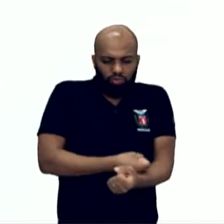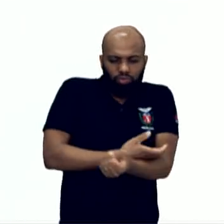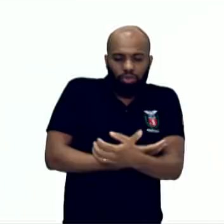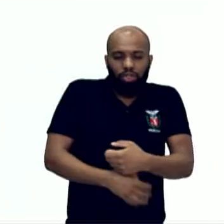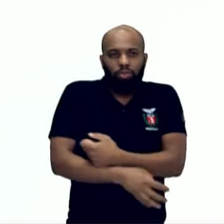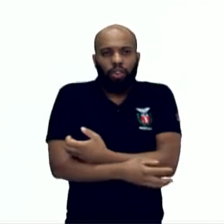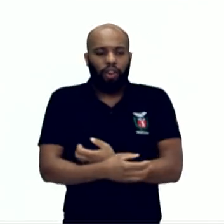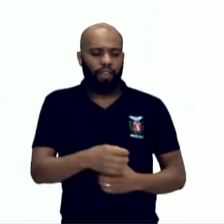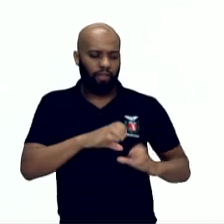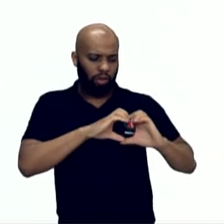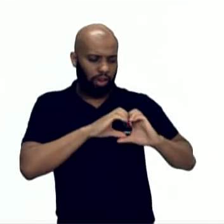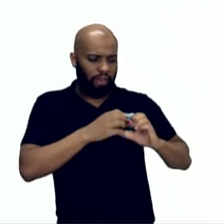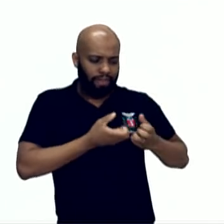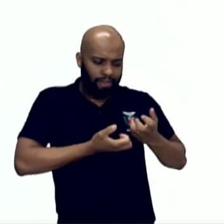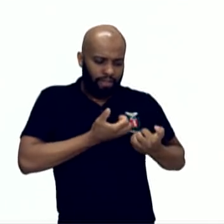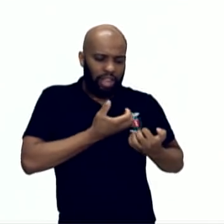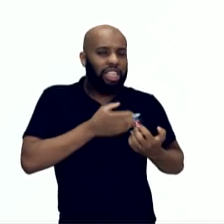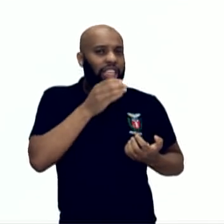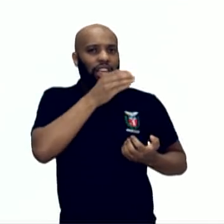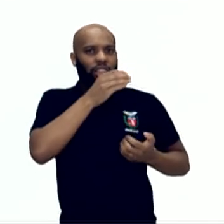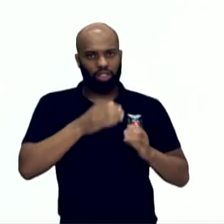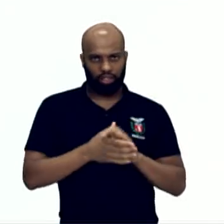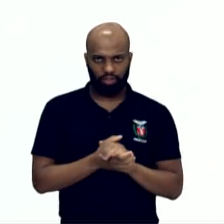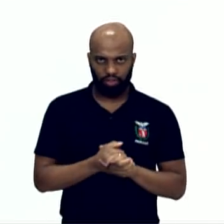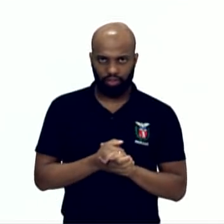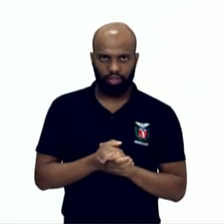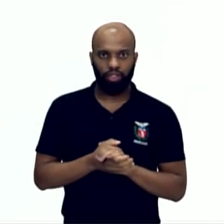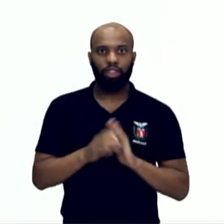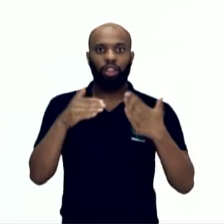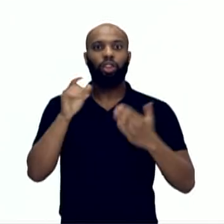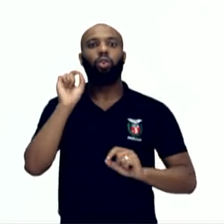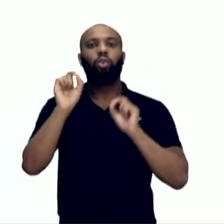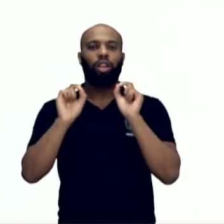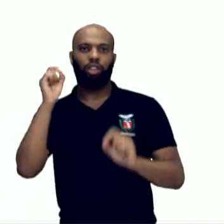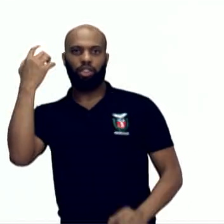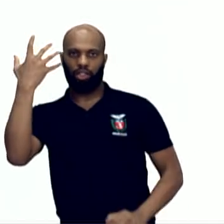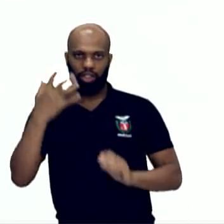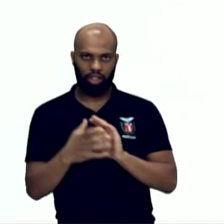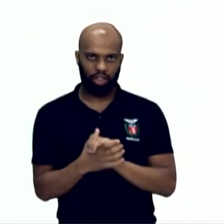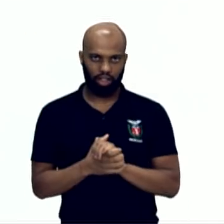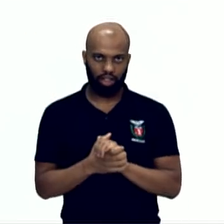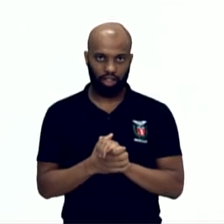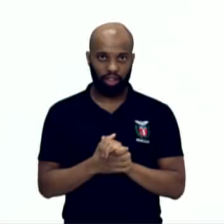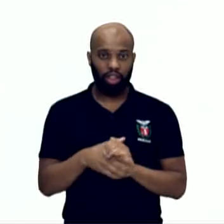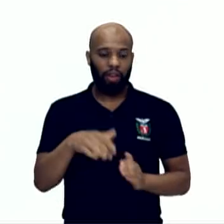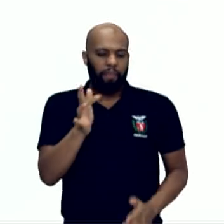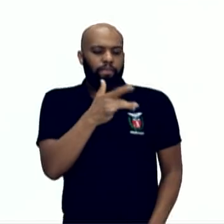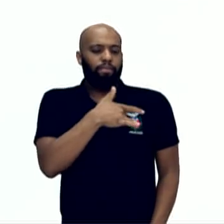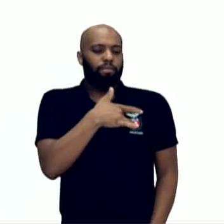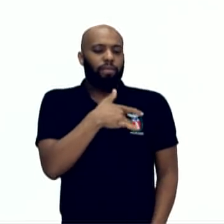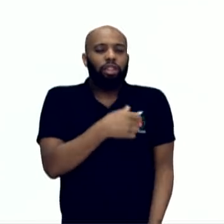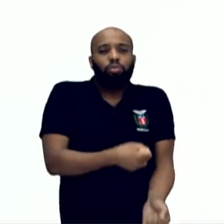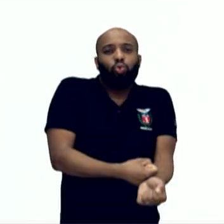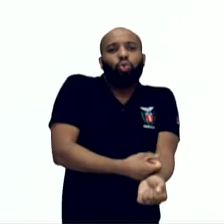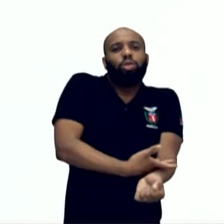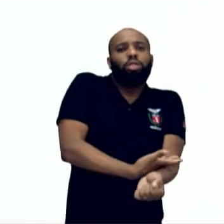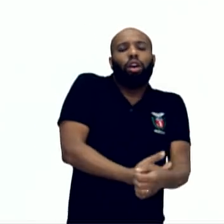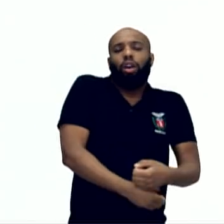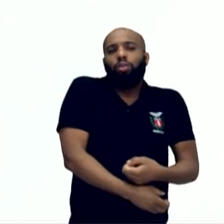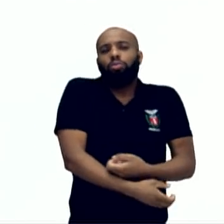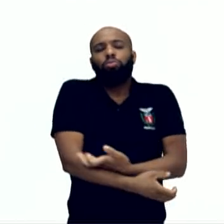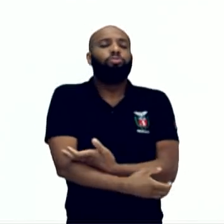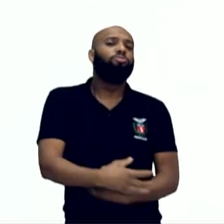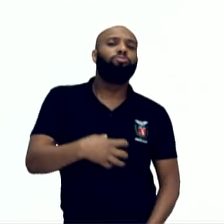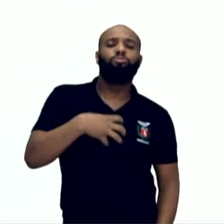se apaixonam, então o que acontece com elas? Elas ficam muito emotivas,